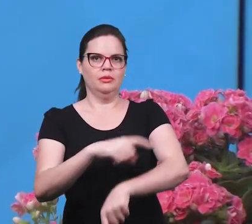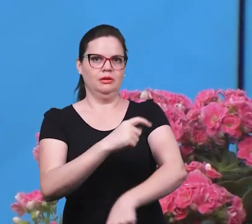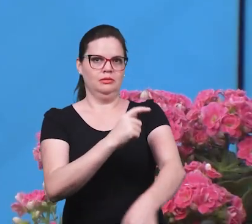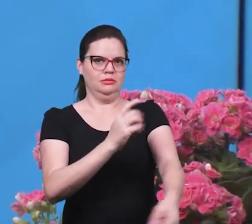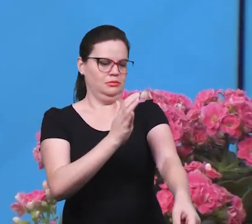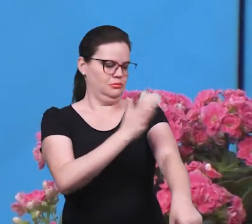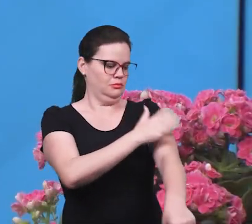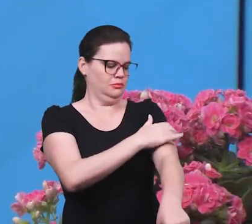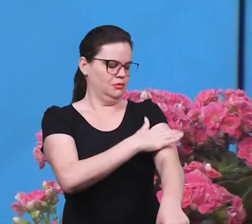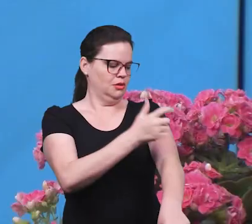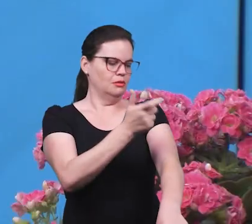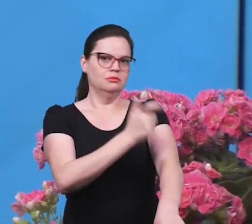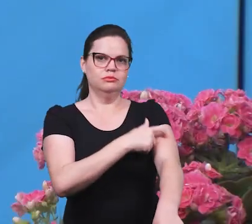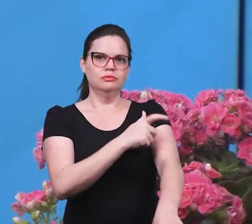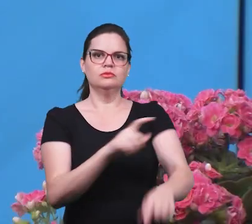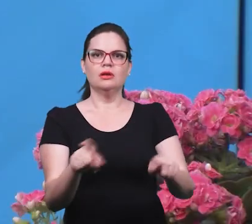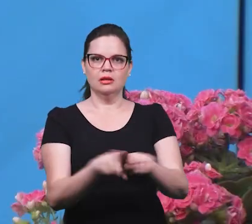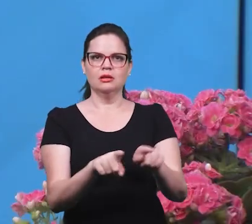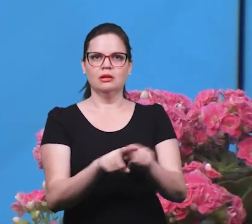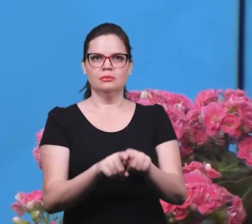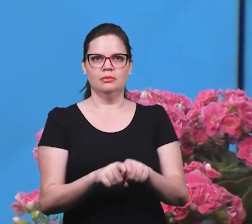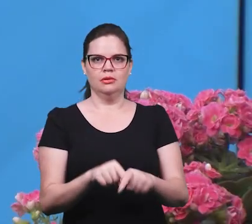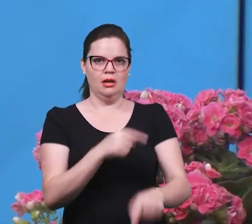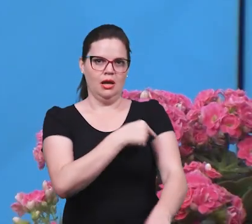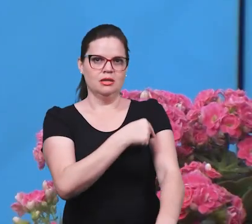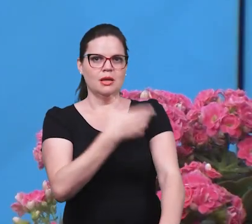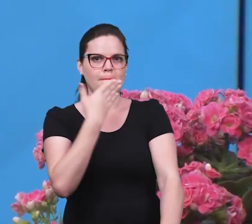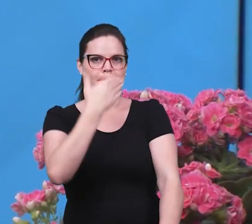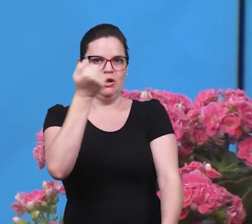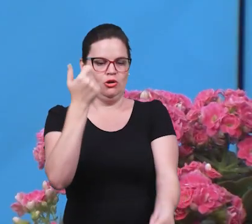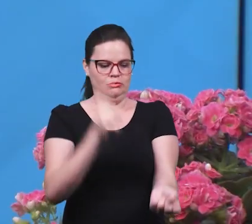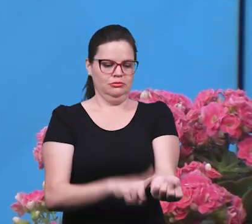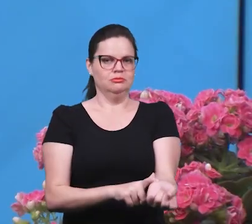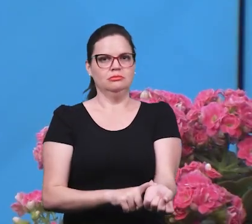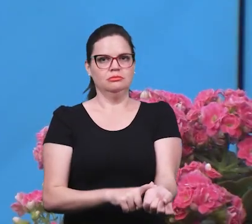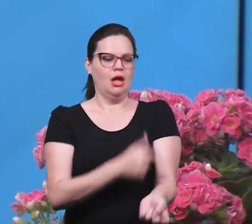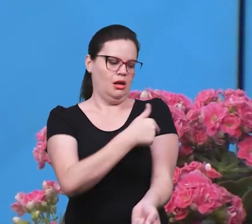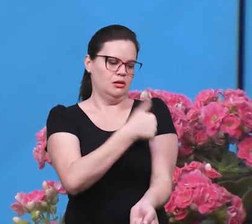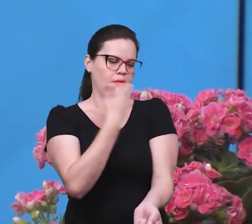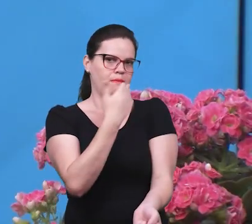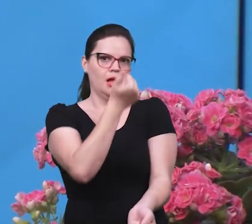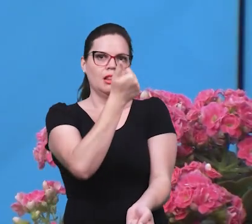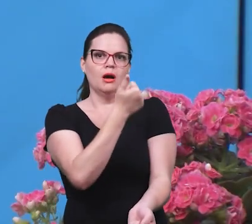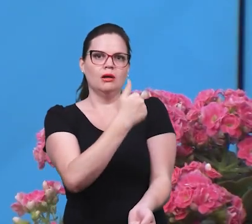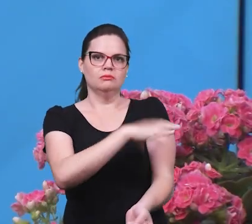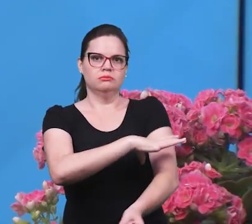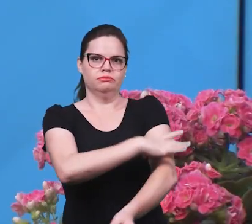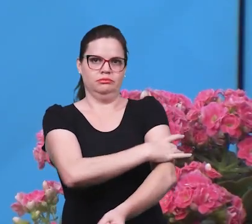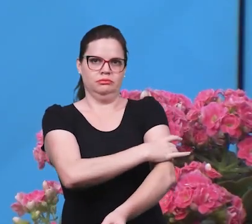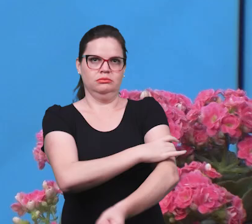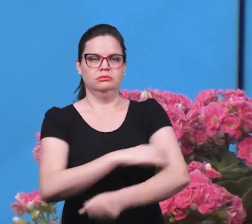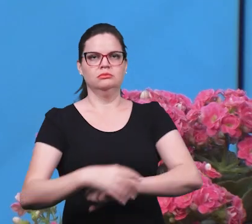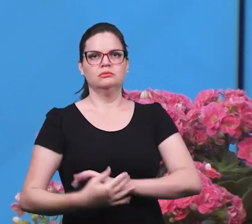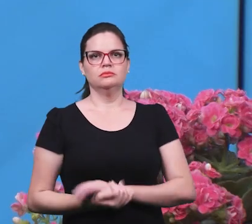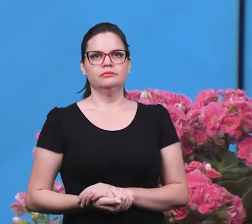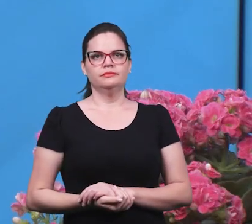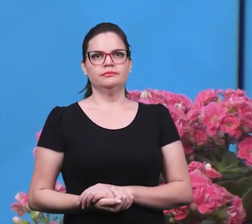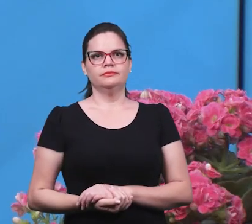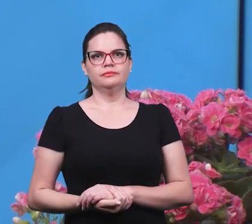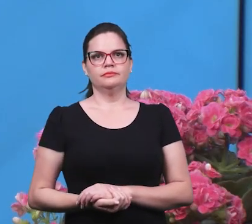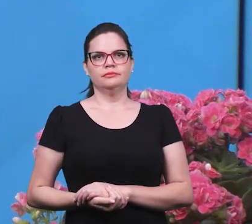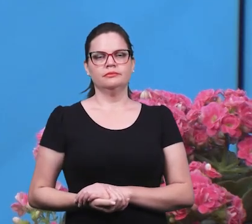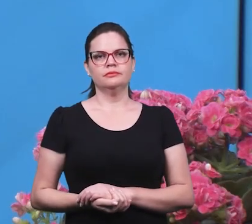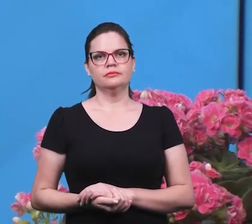que é a artéria braquial, que ele é um pouquinho melhor, certo? Mas é aquilo que a gente sempre repete.